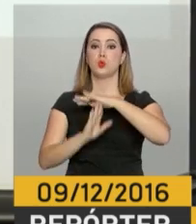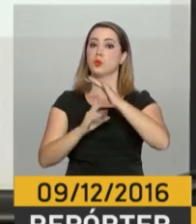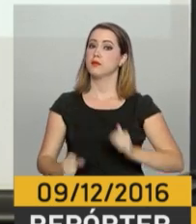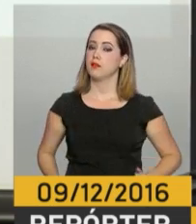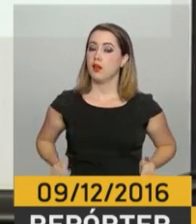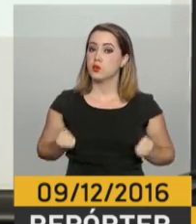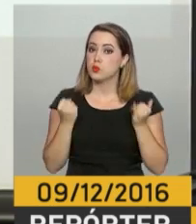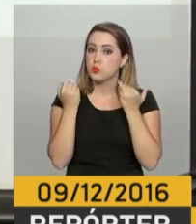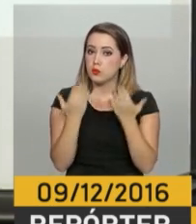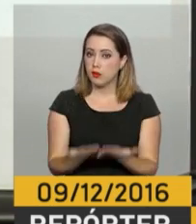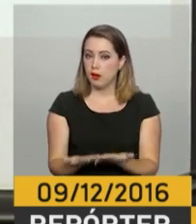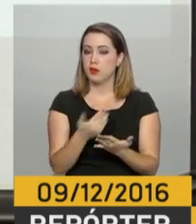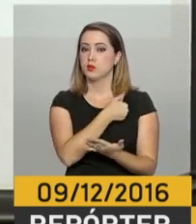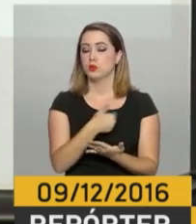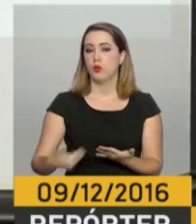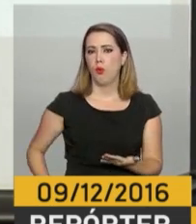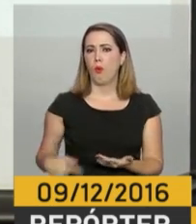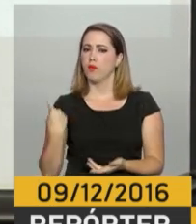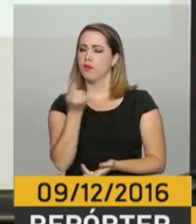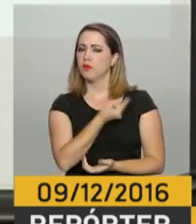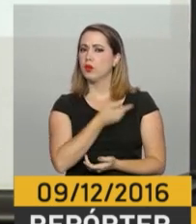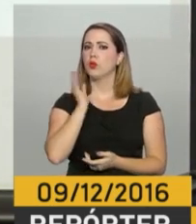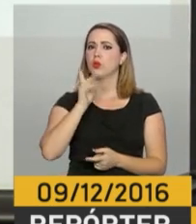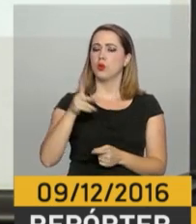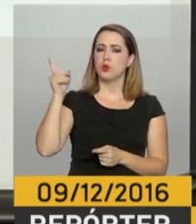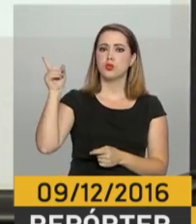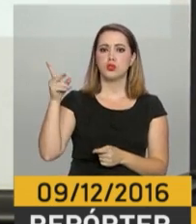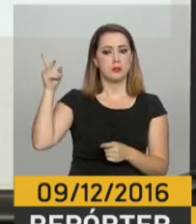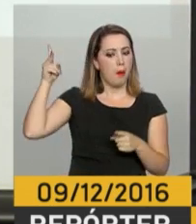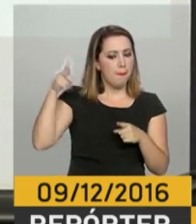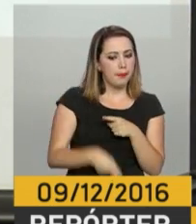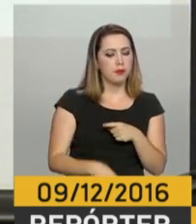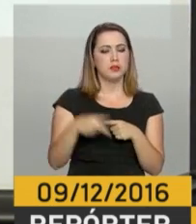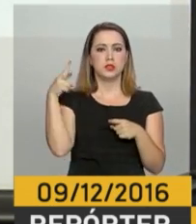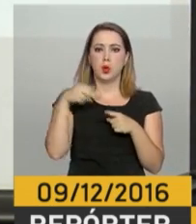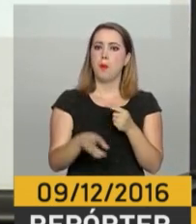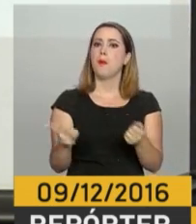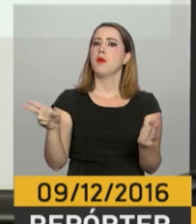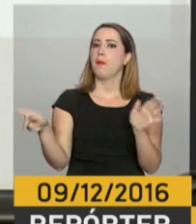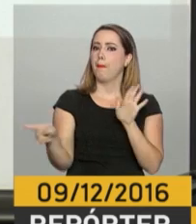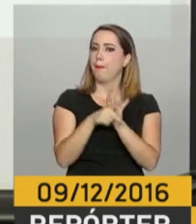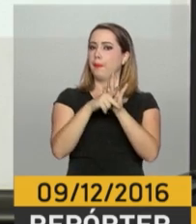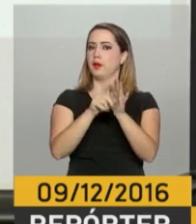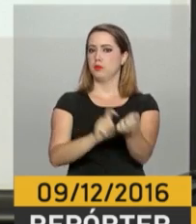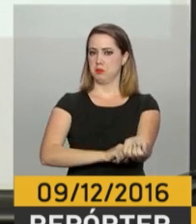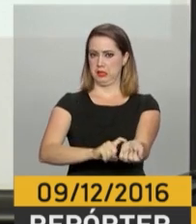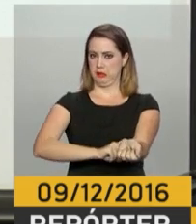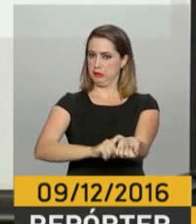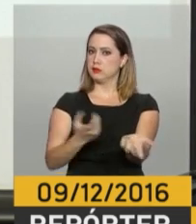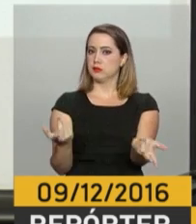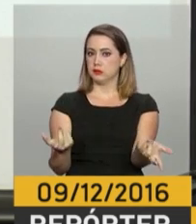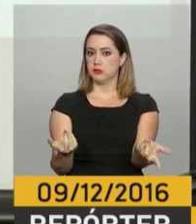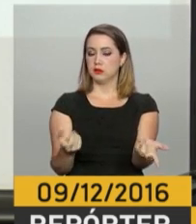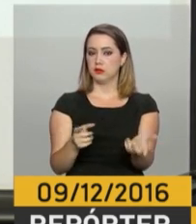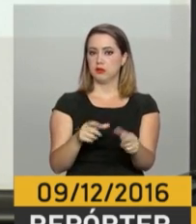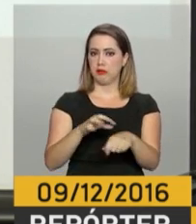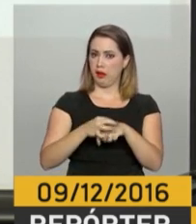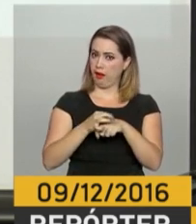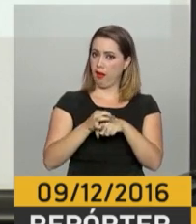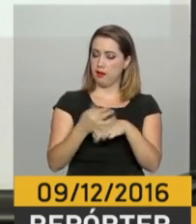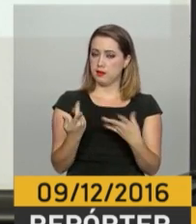dos gastos públicos, estávamos cortando na própria carne, convenhamos. Nós só faremos